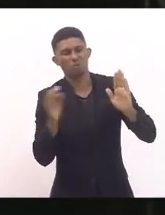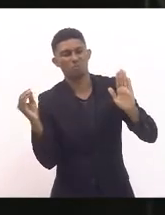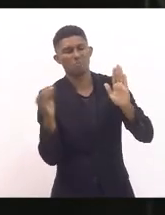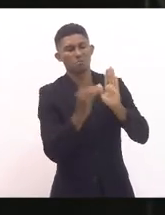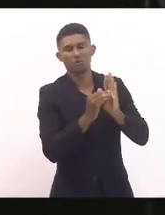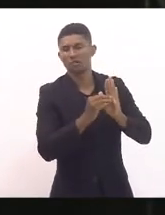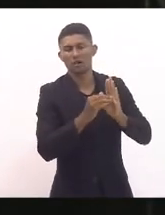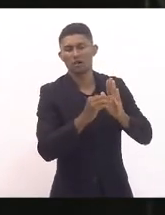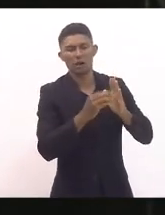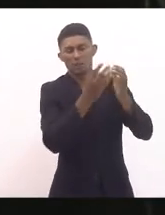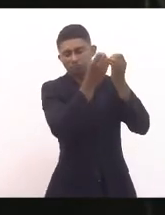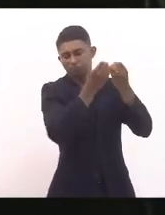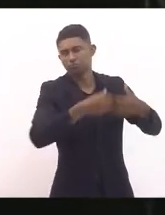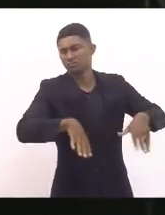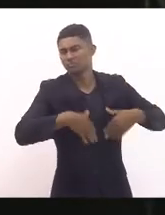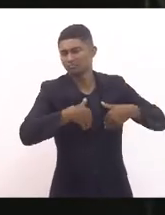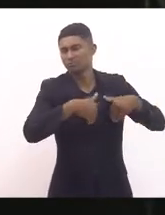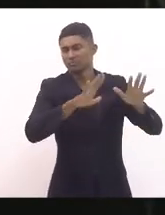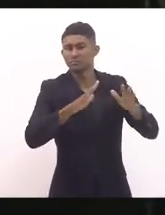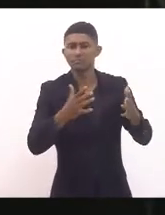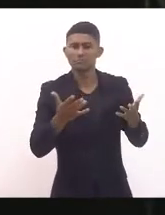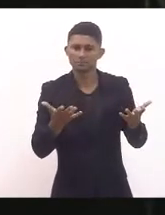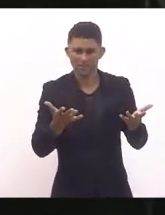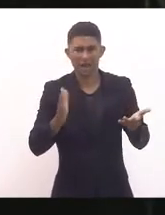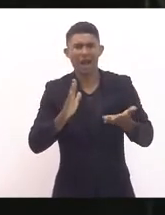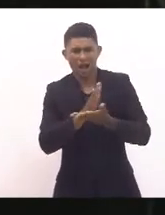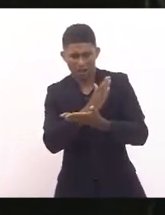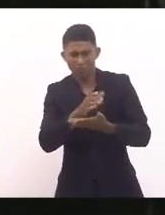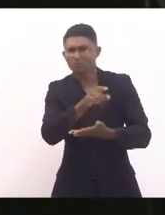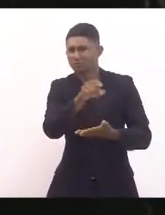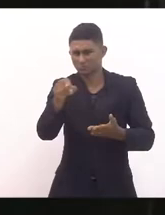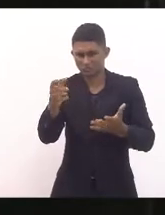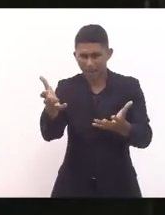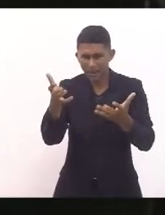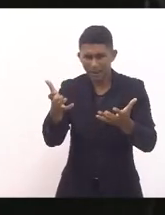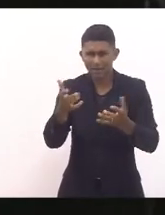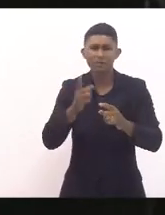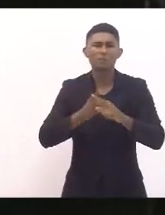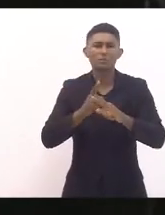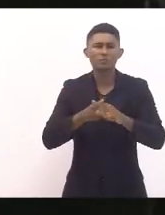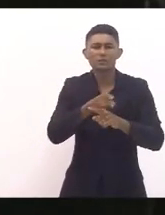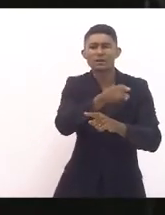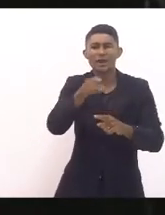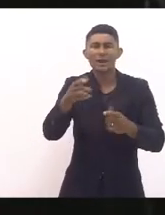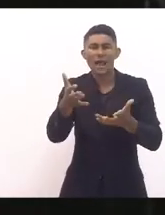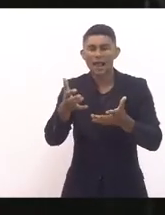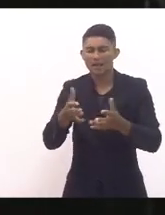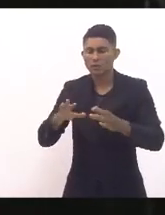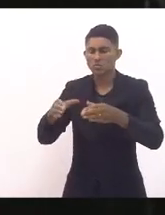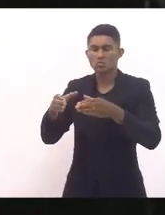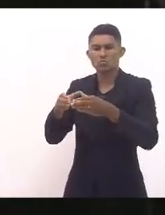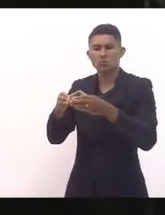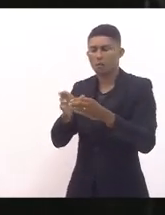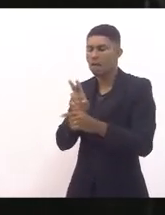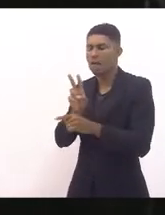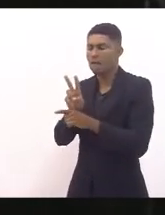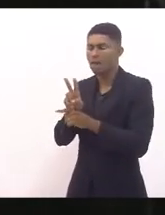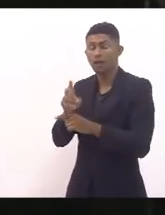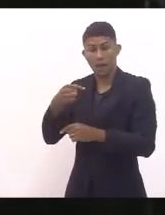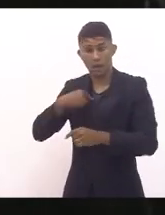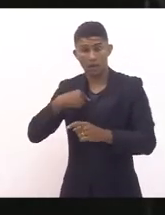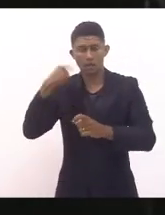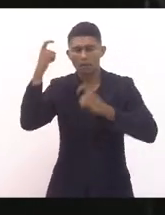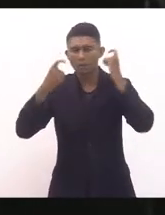aqui na casa. E quer prejudicar, tem um motivo, está defendendo os setores. Eu estou preocupada com a alimentação